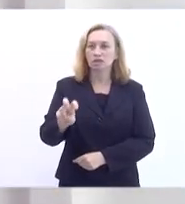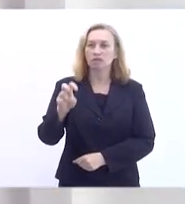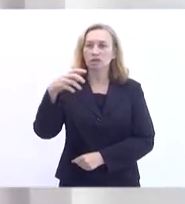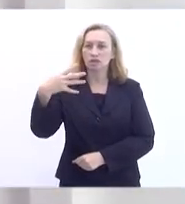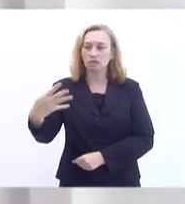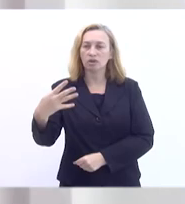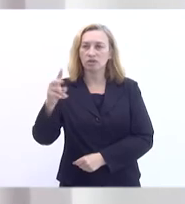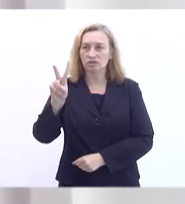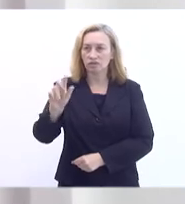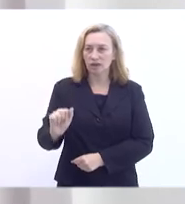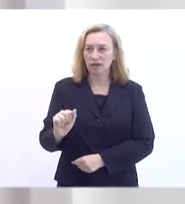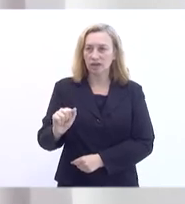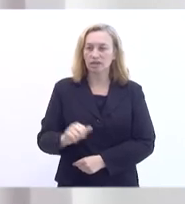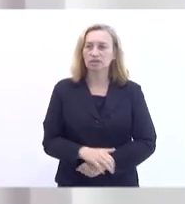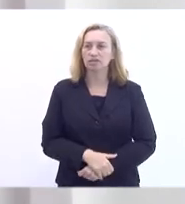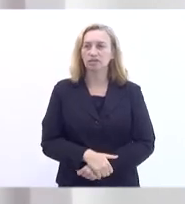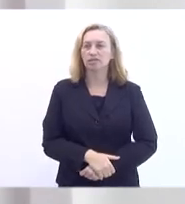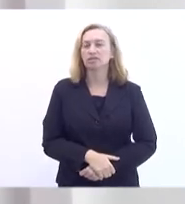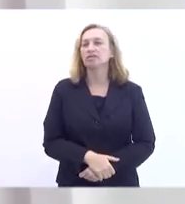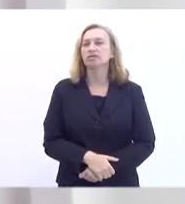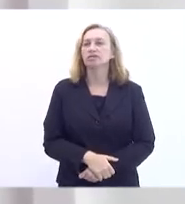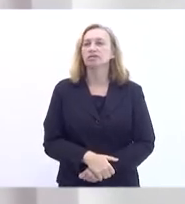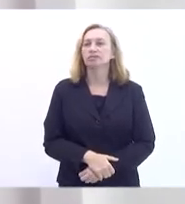654 vagas disponíveis